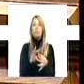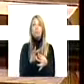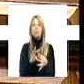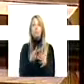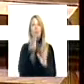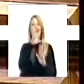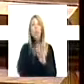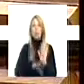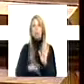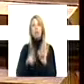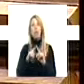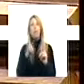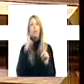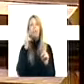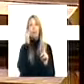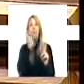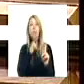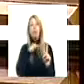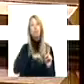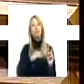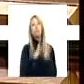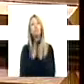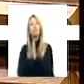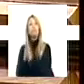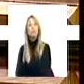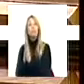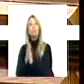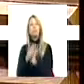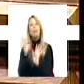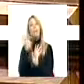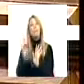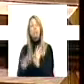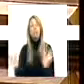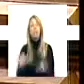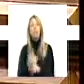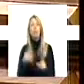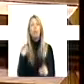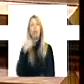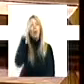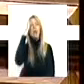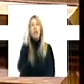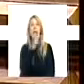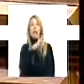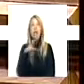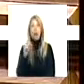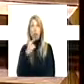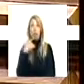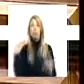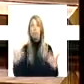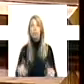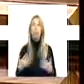à condição de recursos. Porquê que nós consideramos que foi um erro crasso? Porque nós estamos perante